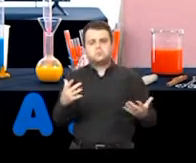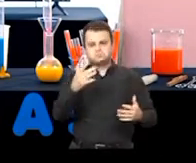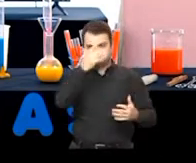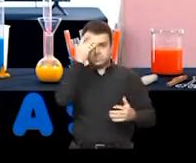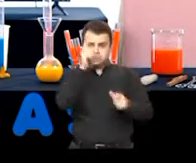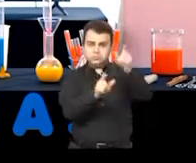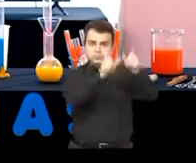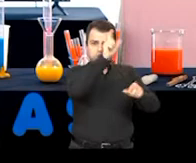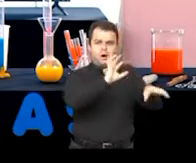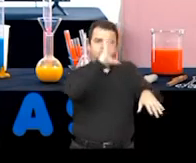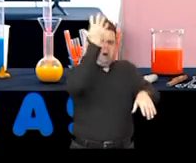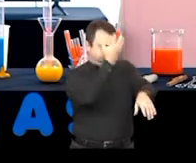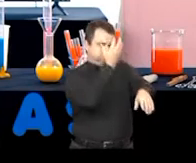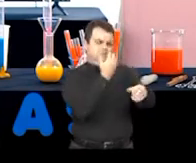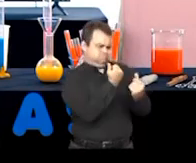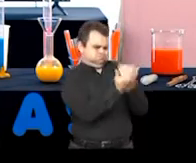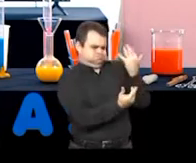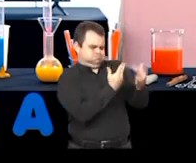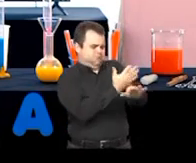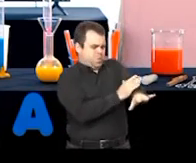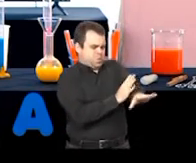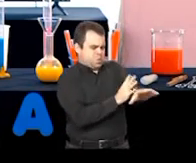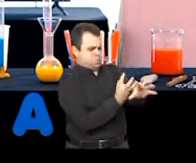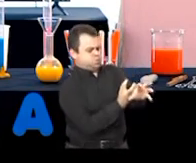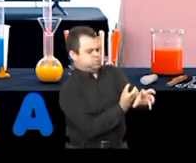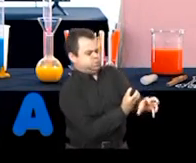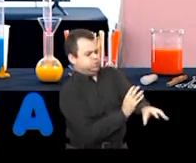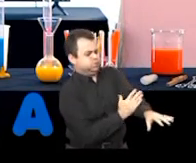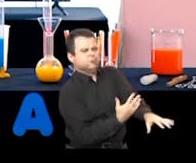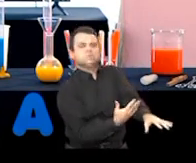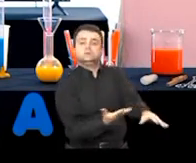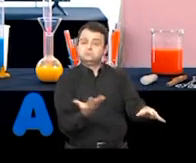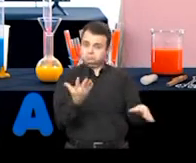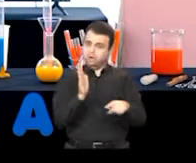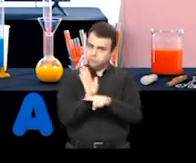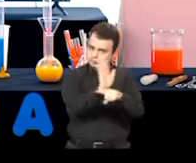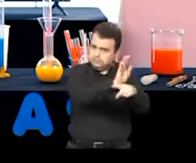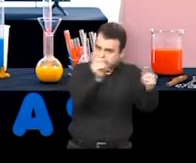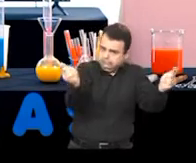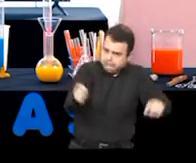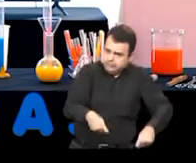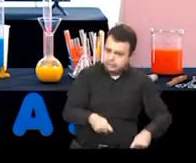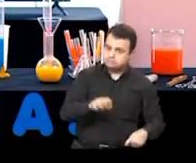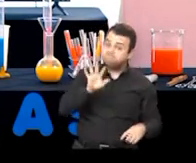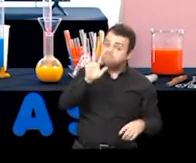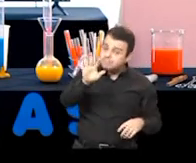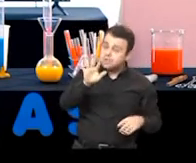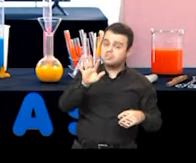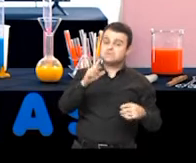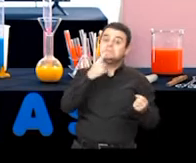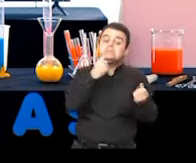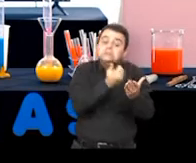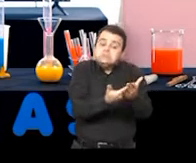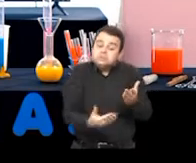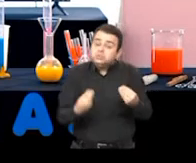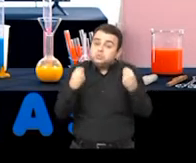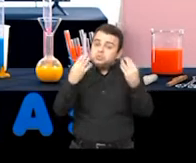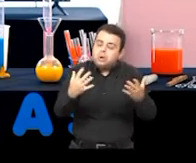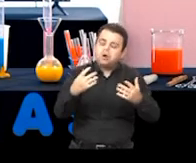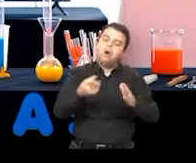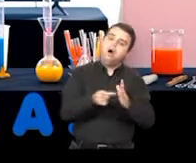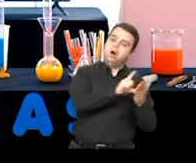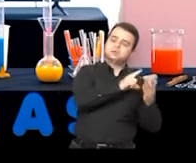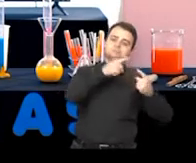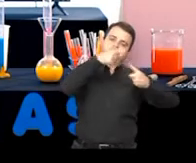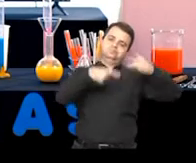sofrem queimaduras. Você pode ajudar todas essas pessoas. Porém, existem alguns critérios para se